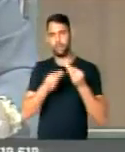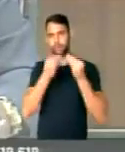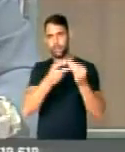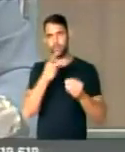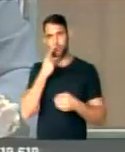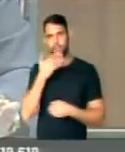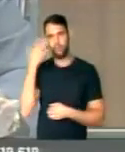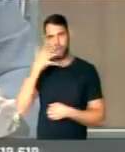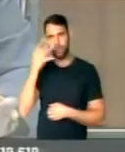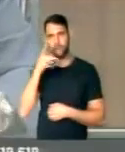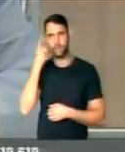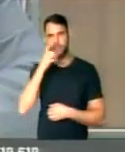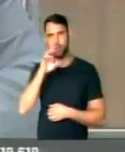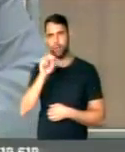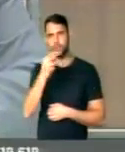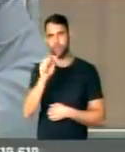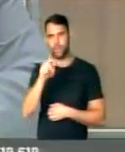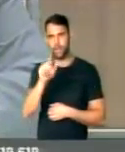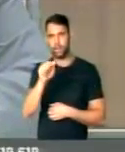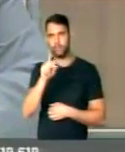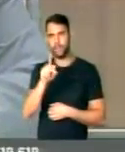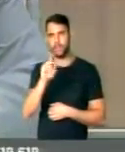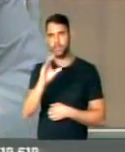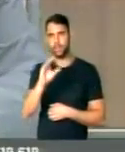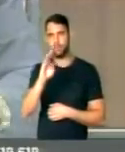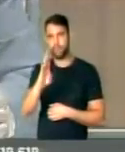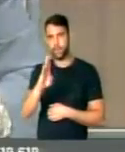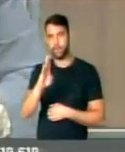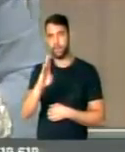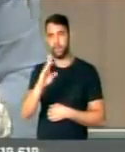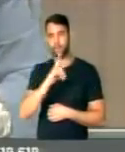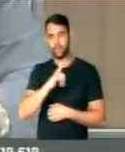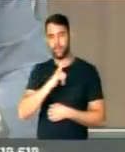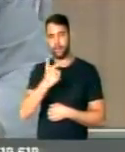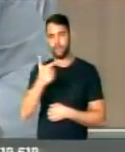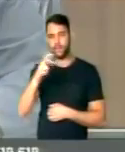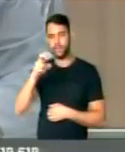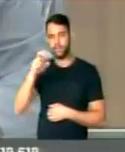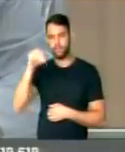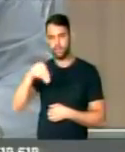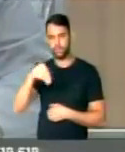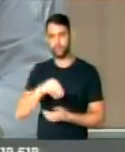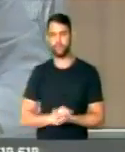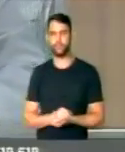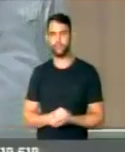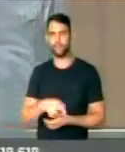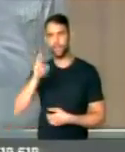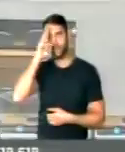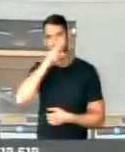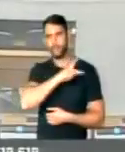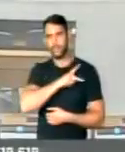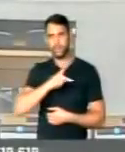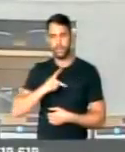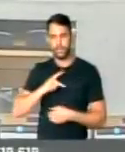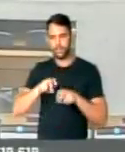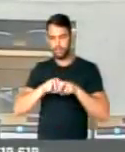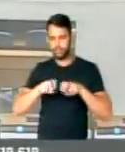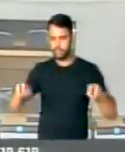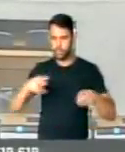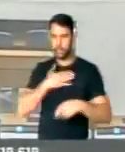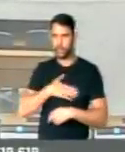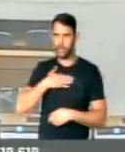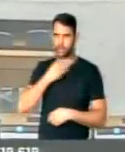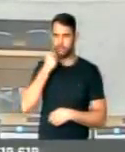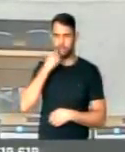Cedo a palavra ao deputado Rubens Pereira Júnior, do PCdoB, que terá 25 minutos. Senhor presidente, membros da mesa, nobres